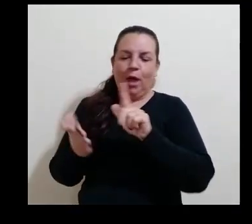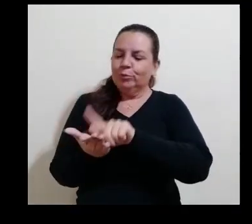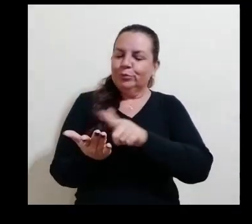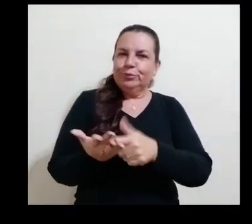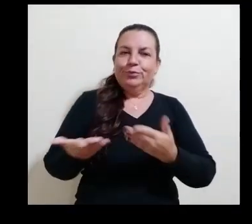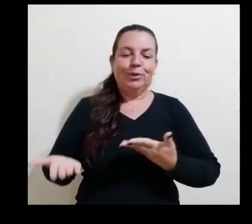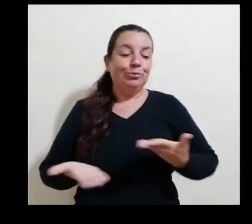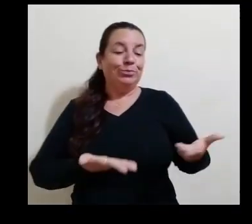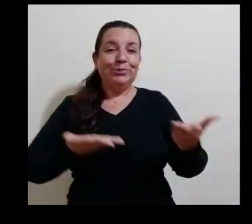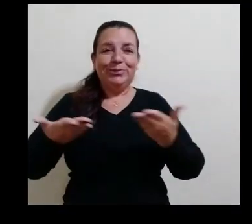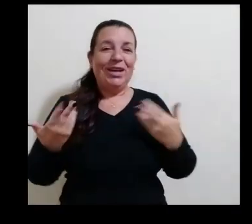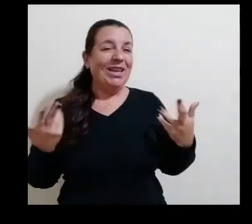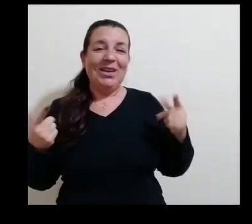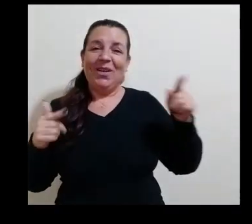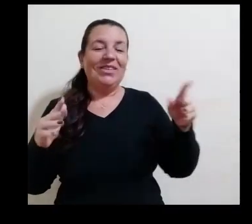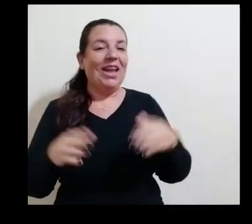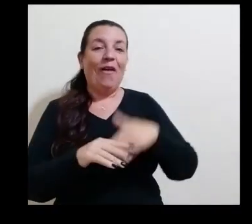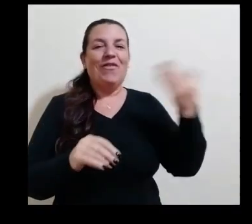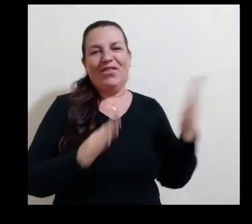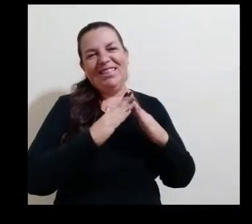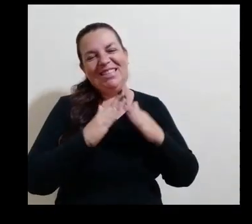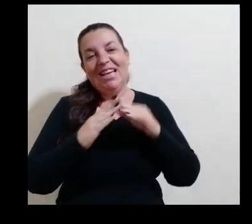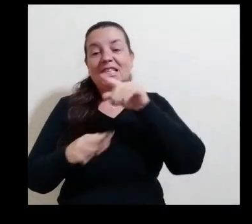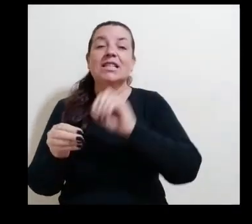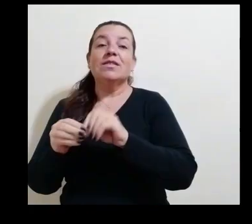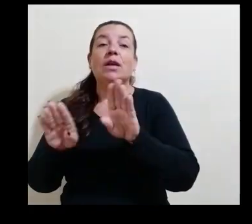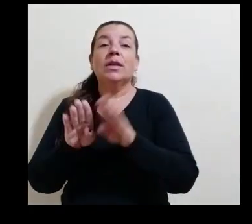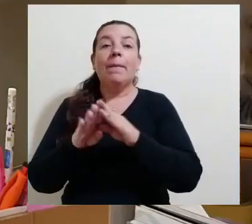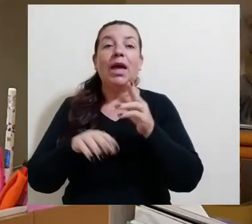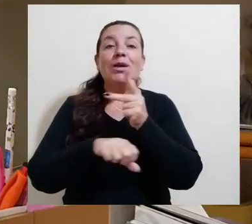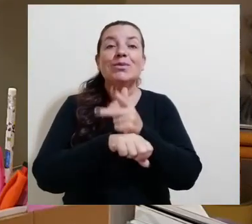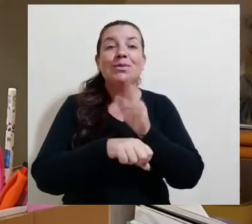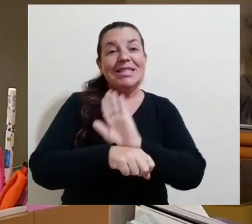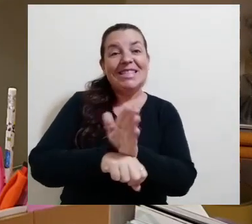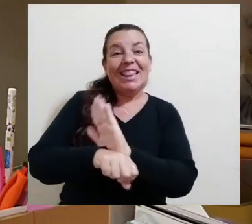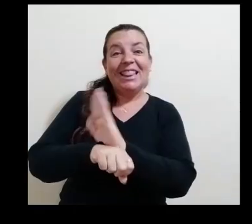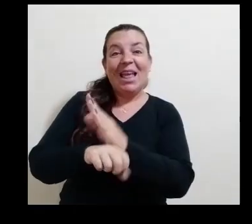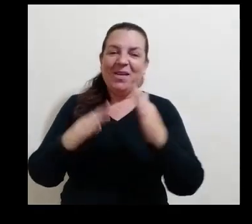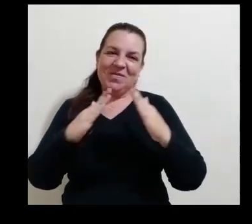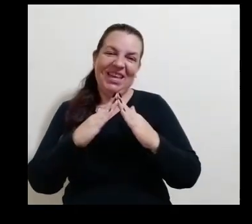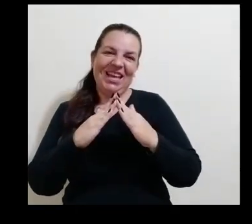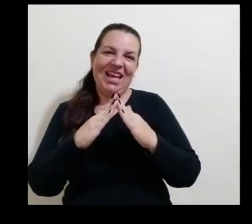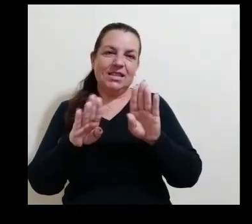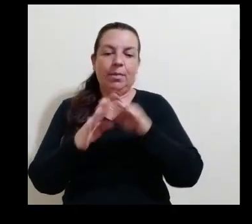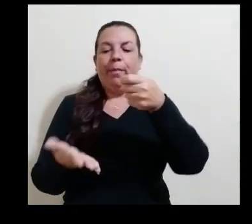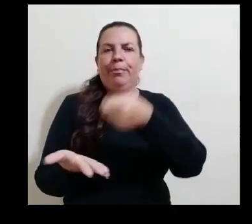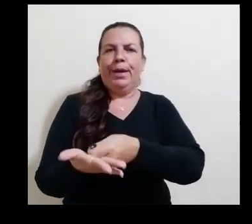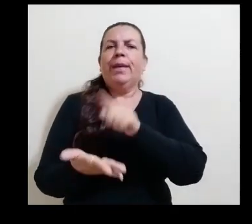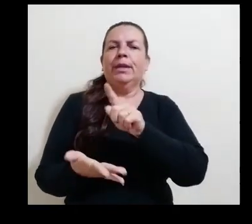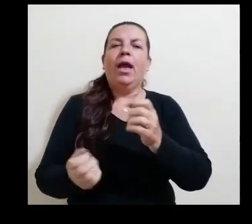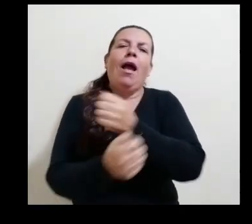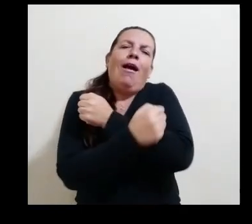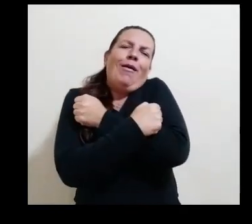pudesse que ser servidos como se estivessem fora de casa eles fizeram também um cinema em casa e aí o pagamento